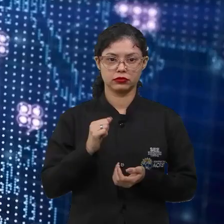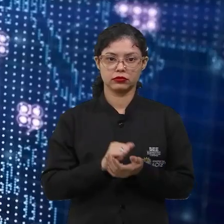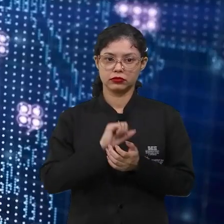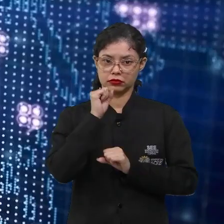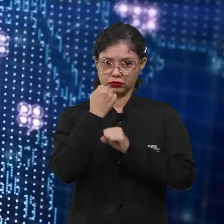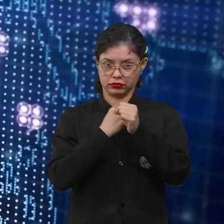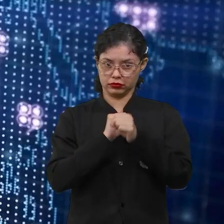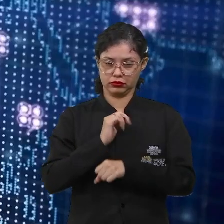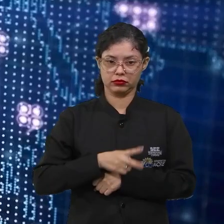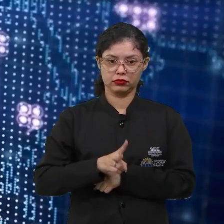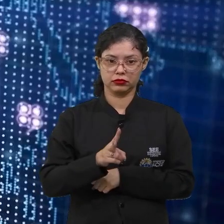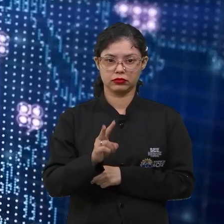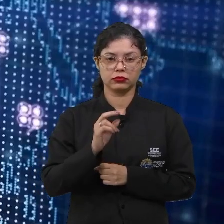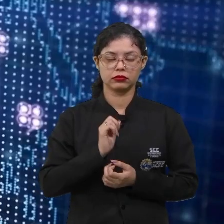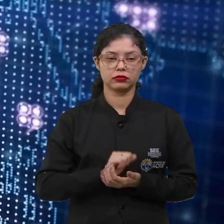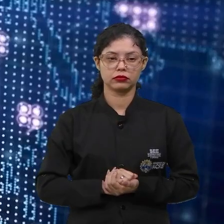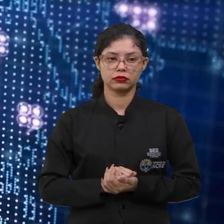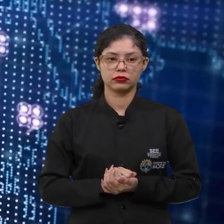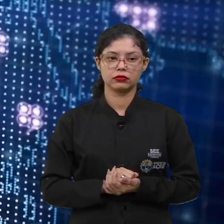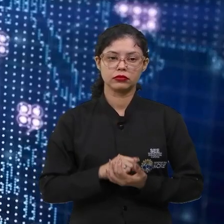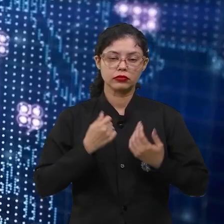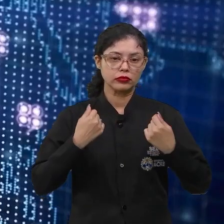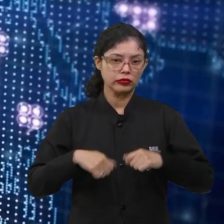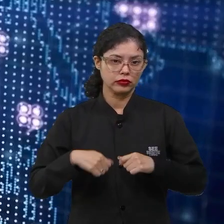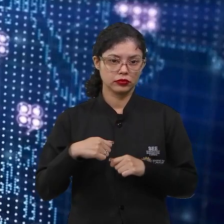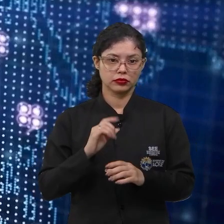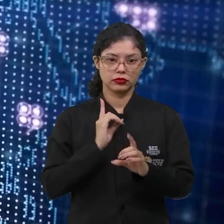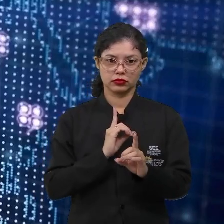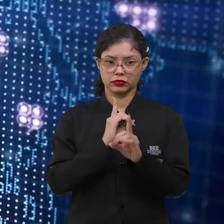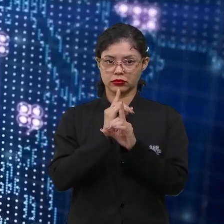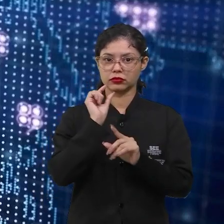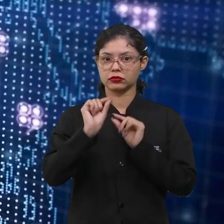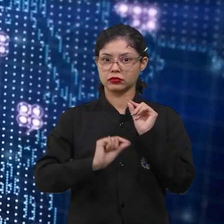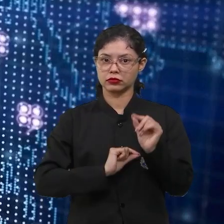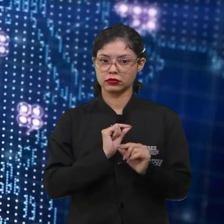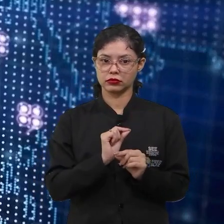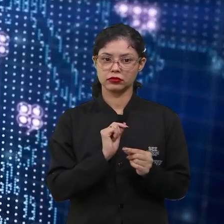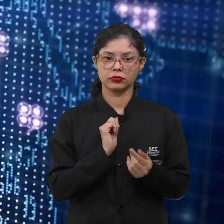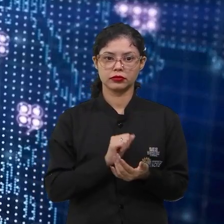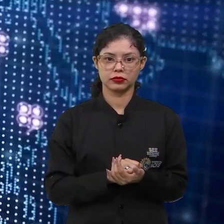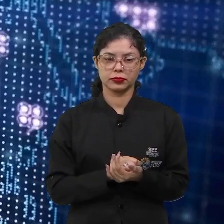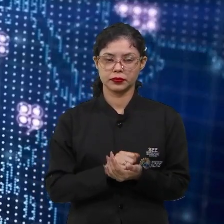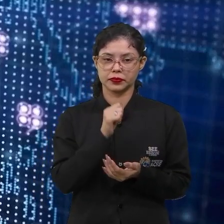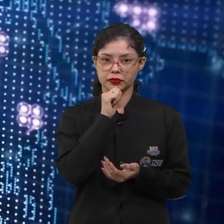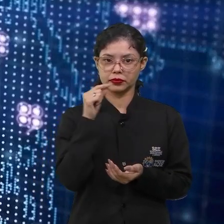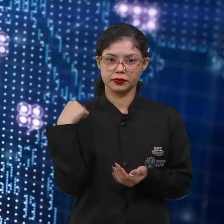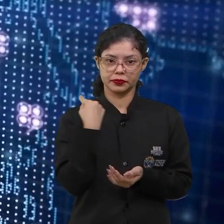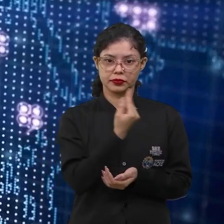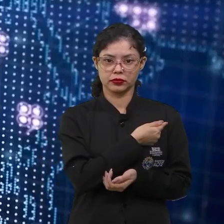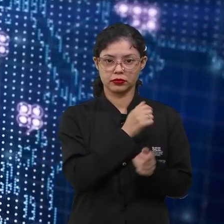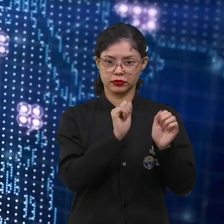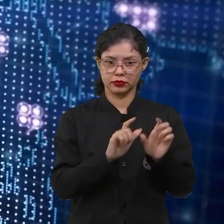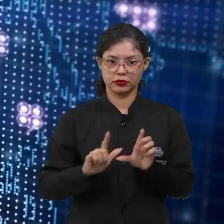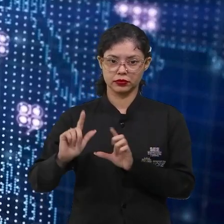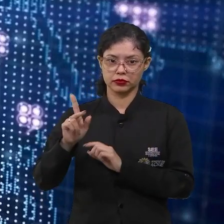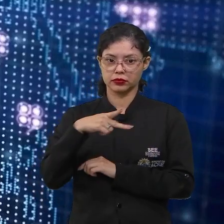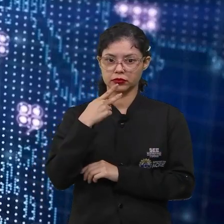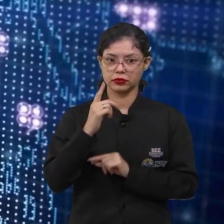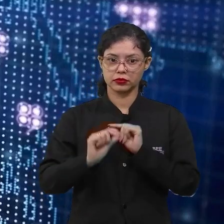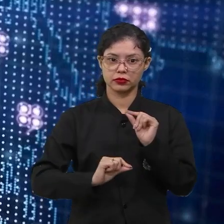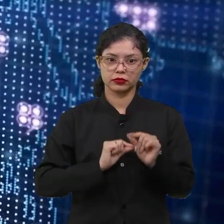Agora, continuando, nós precisamos identificar o seguinte, olha só no nosso slide, diz o